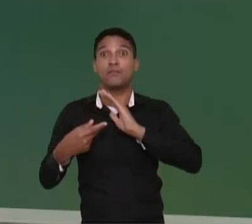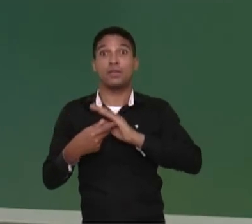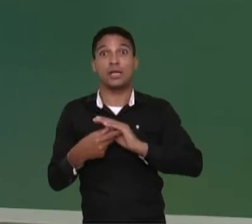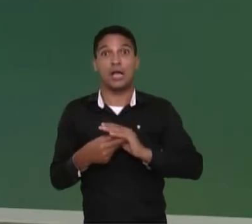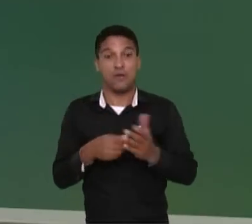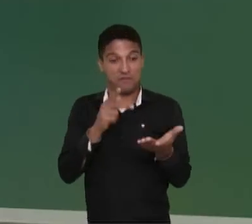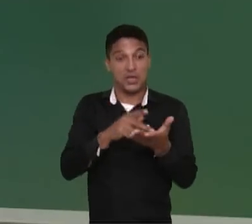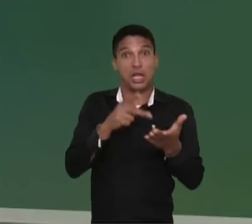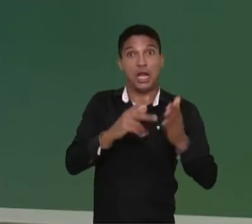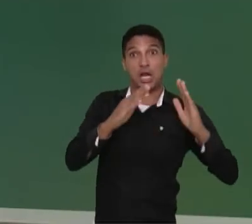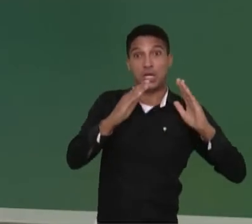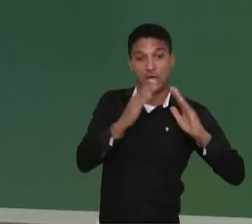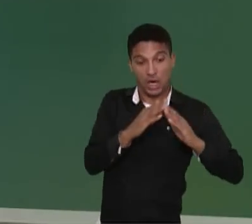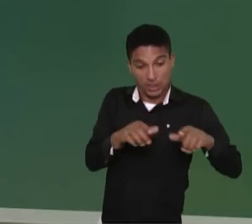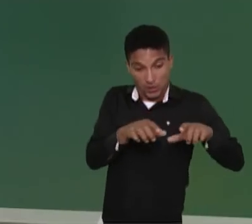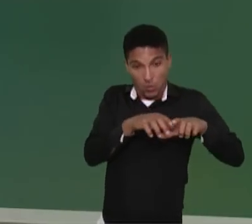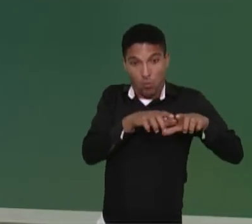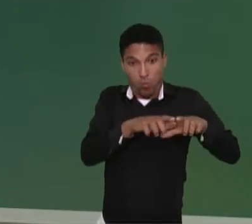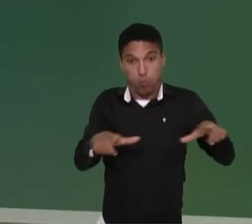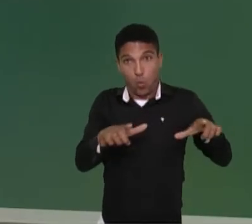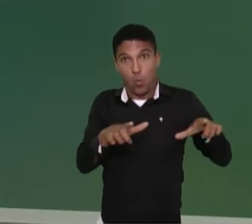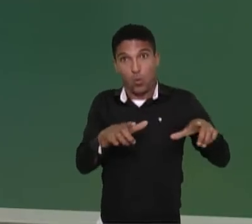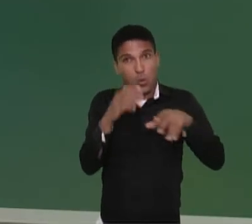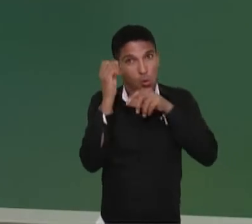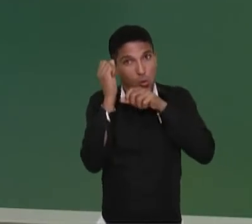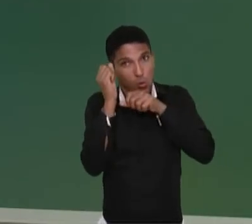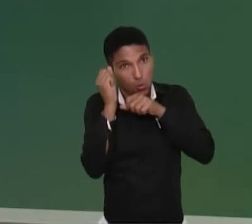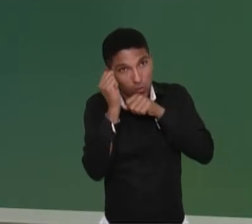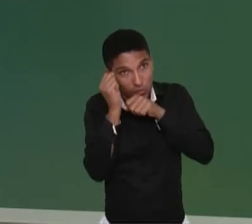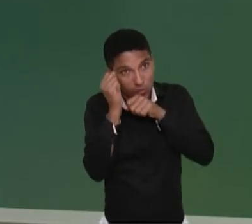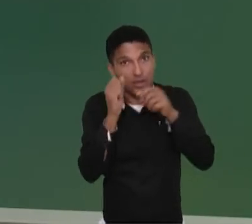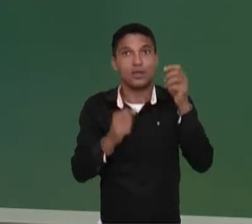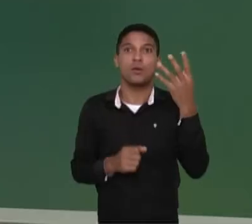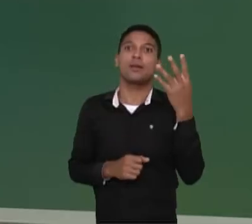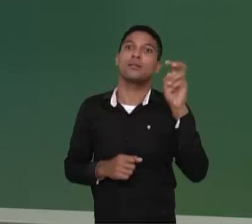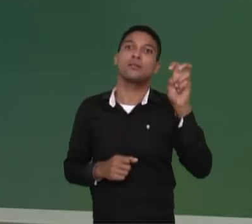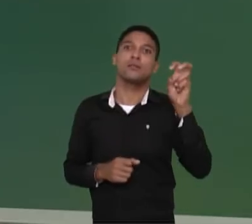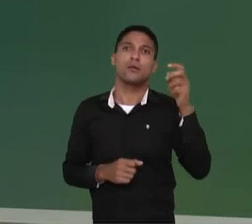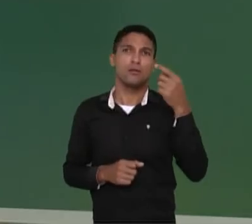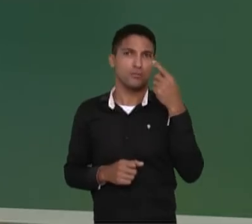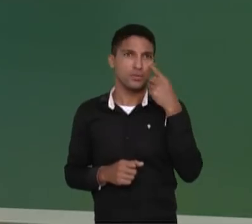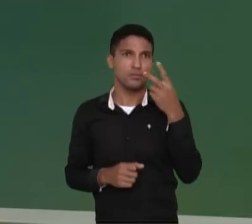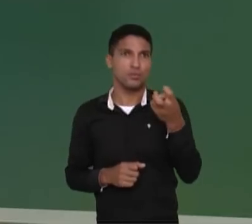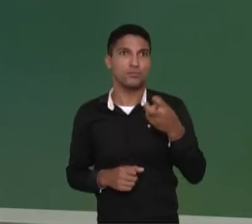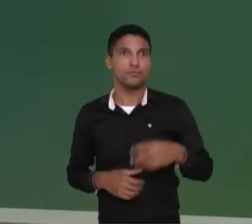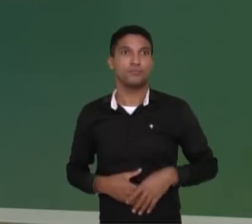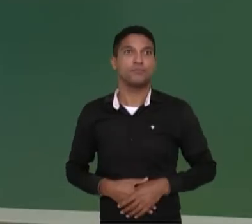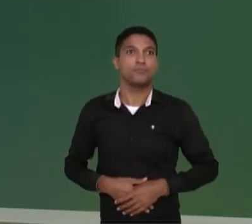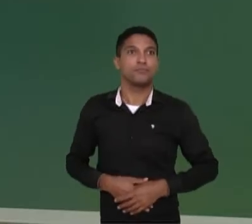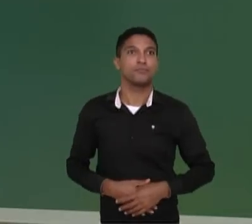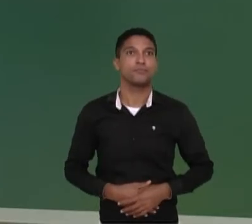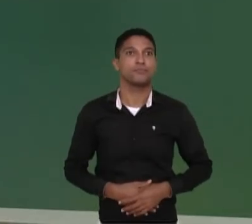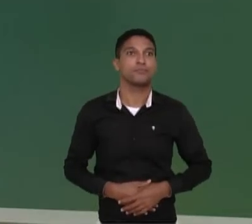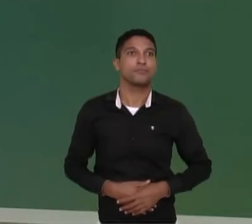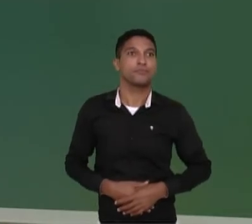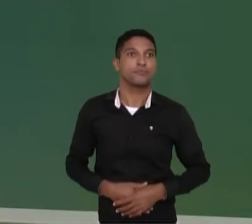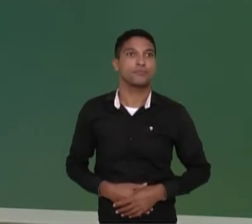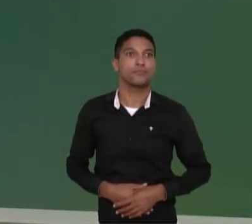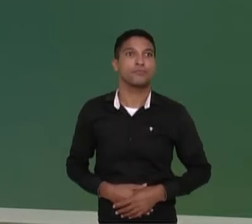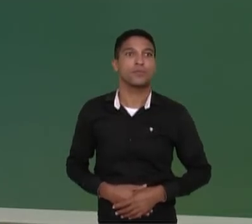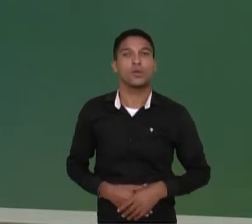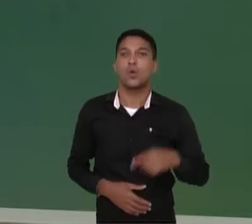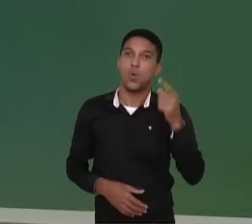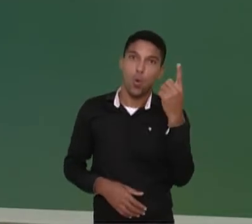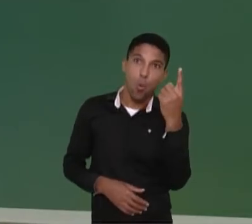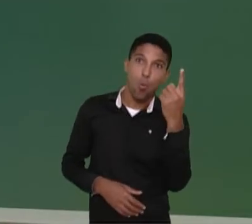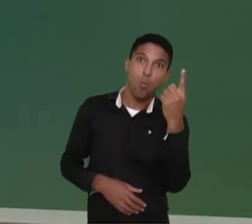12,15 metros quadrados, 15,5 metros quadrados, 27 metros quadrados, 32 metros quadrados ou